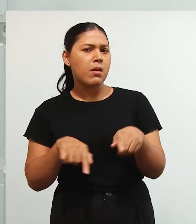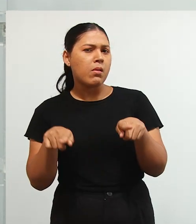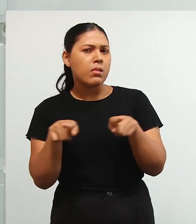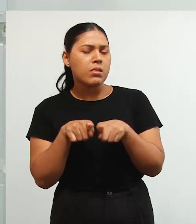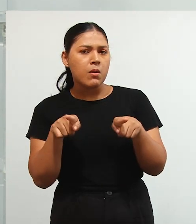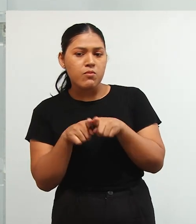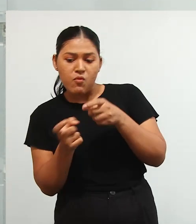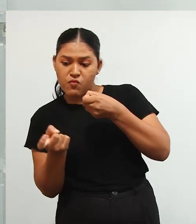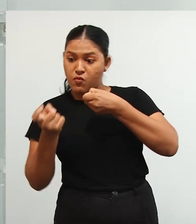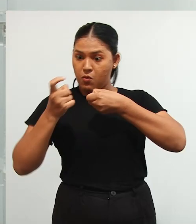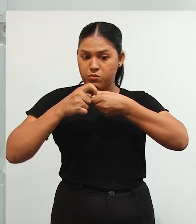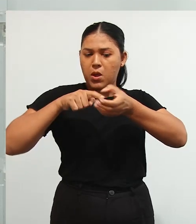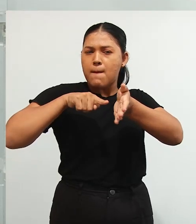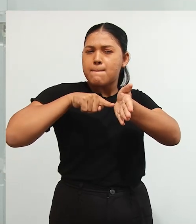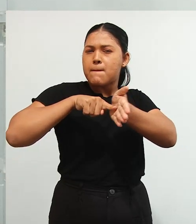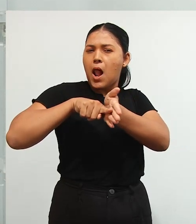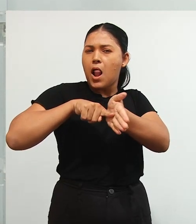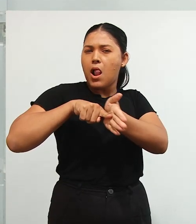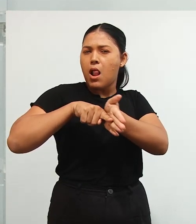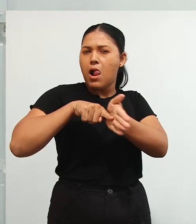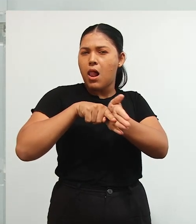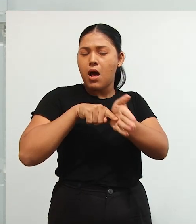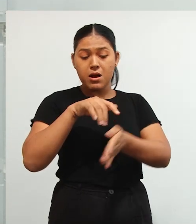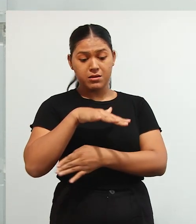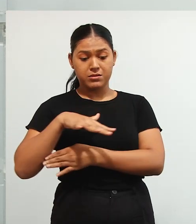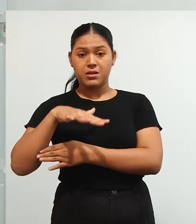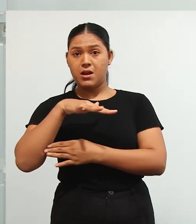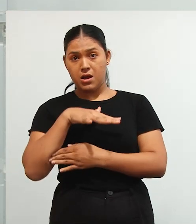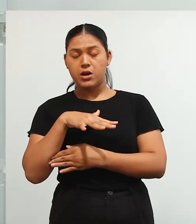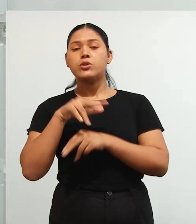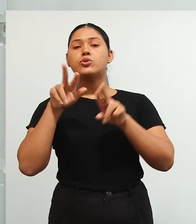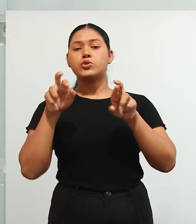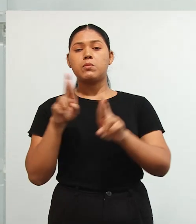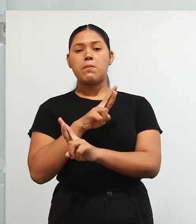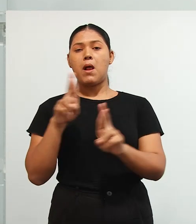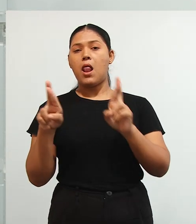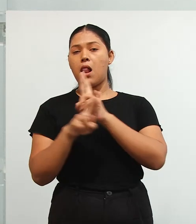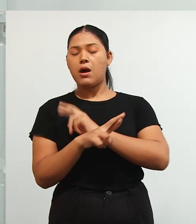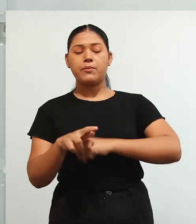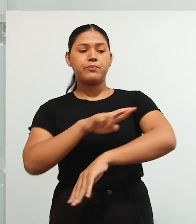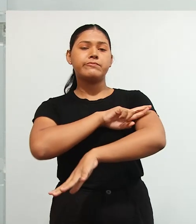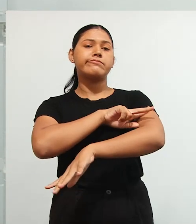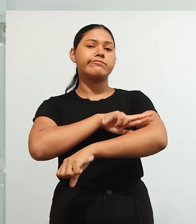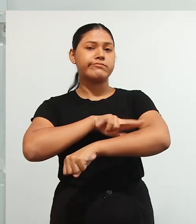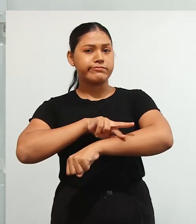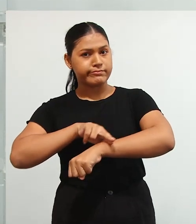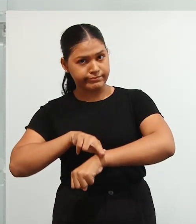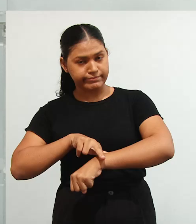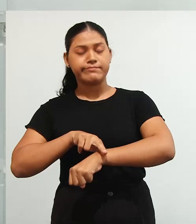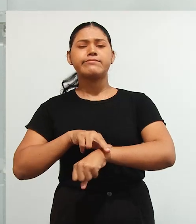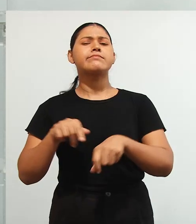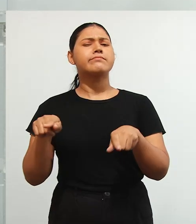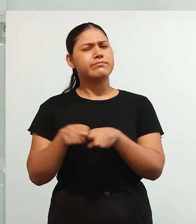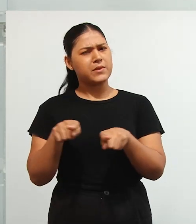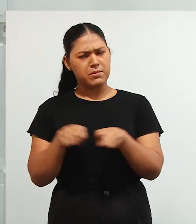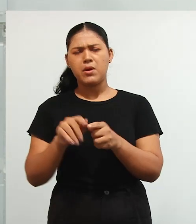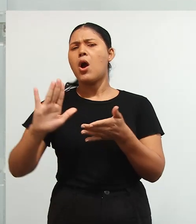retomada das pesquisas sobre o tema das relações raciais e um conjunto de